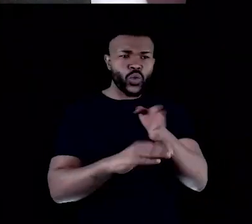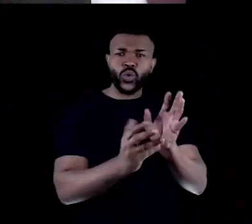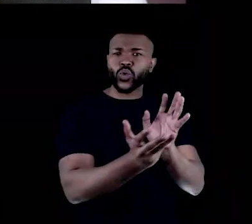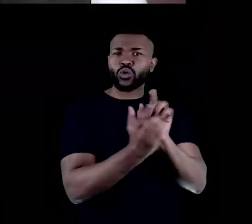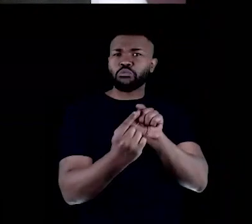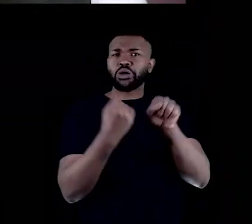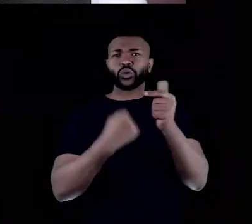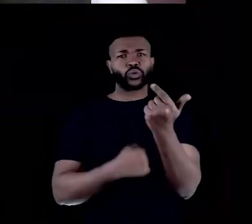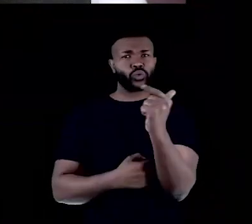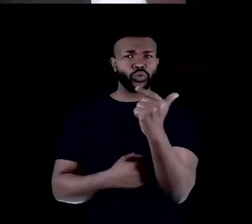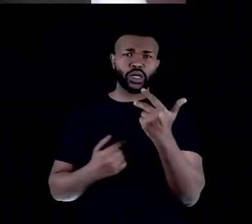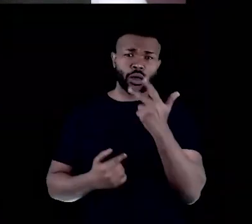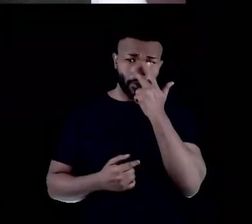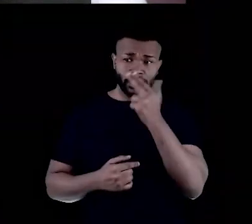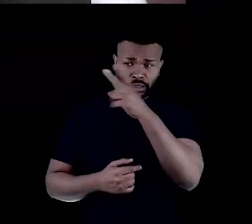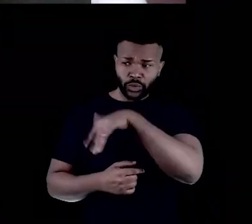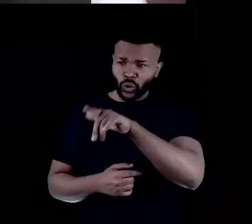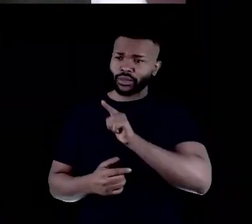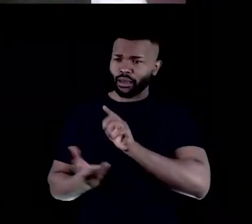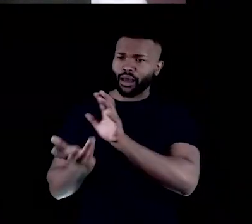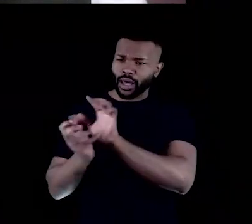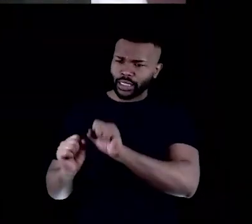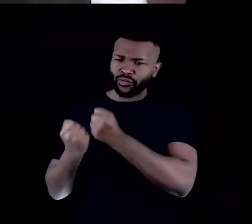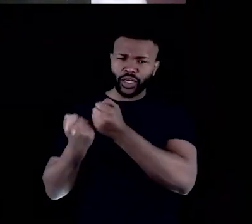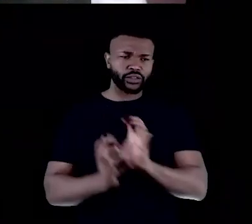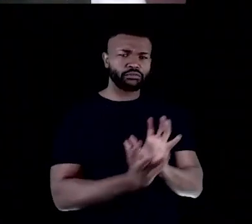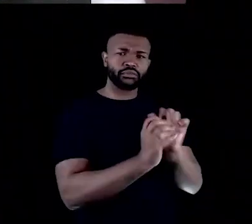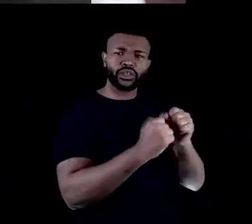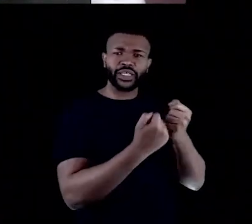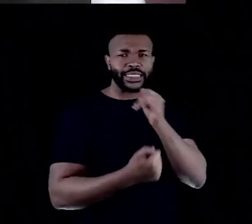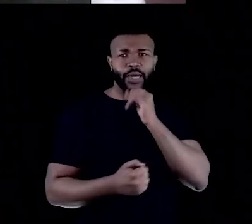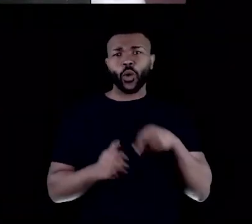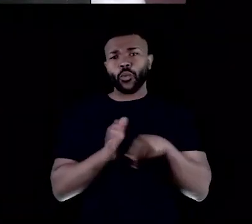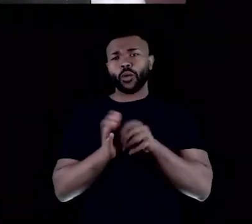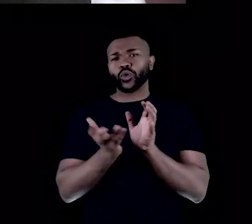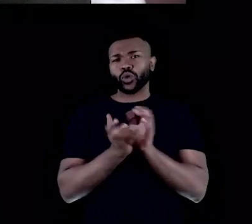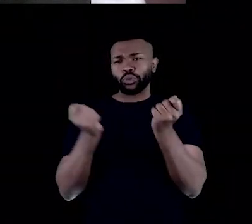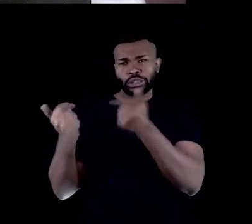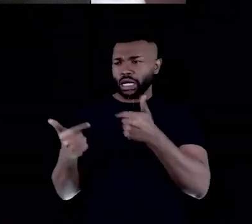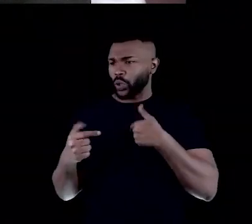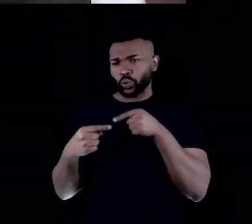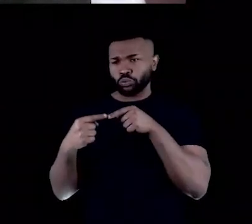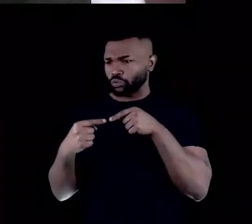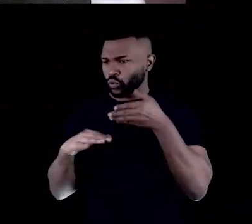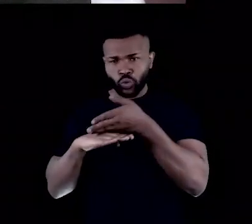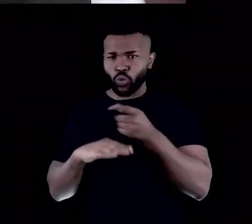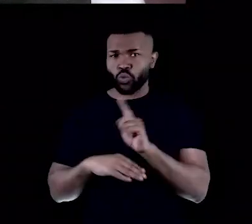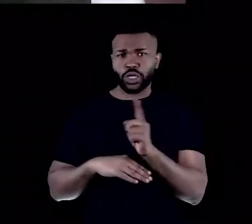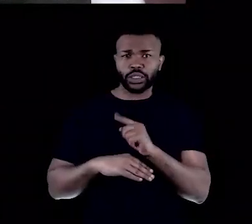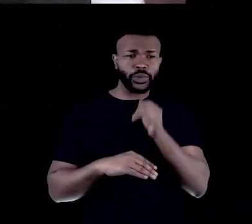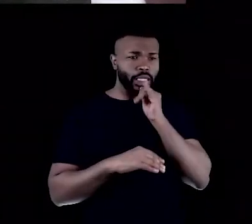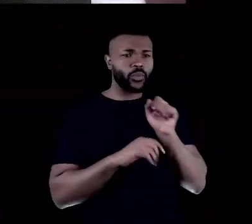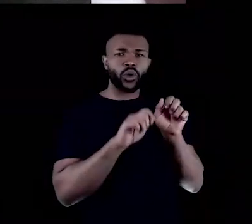grupo, muitas vezes. Porque é quase como não tem a sua galera que está ali te defendendo. Eu não sou nem da galera do Islã, eu não sou nem da galera das artes